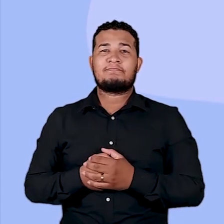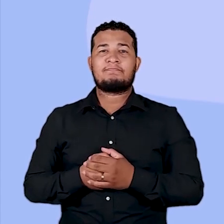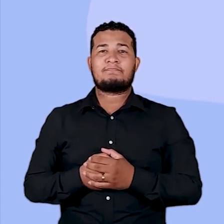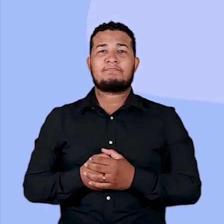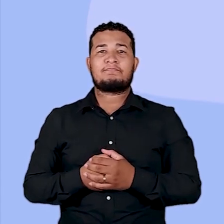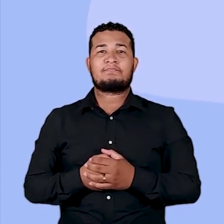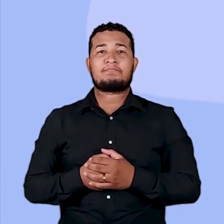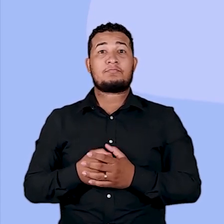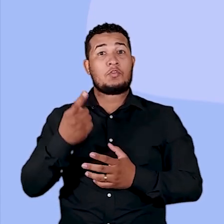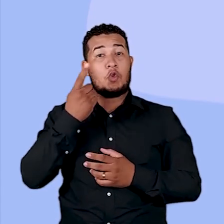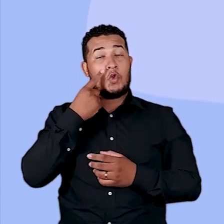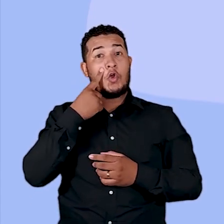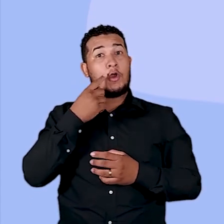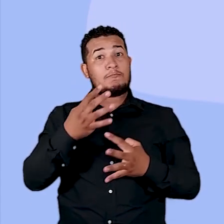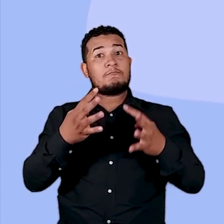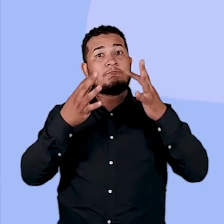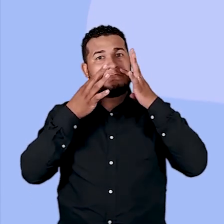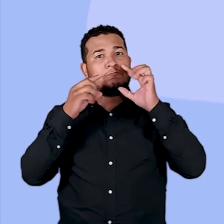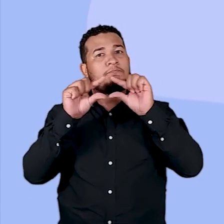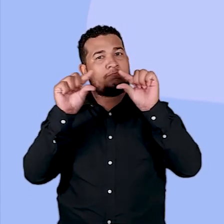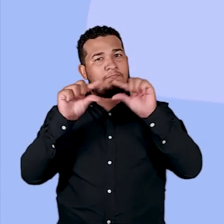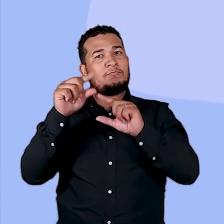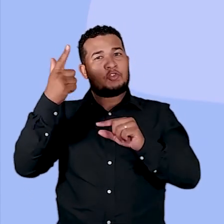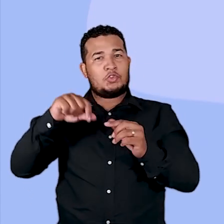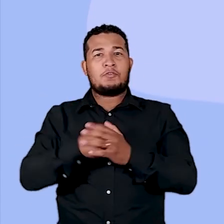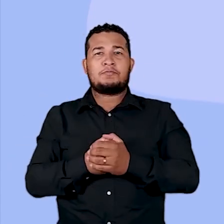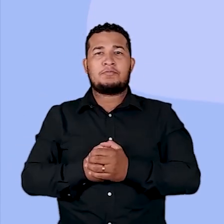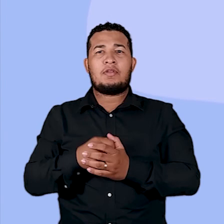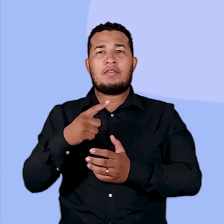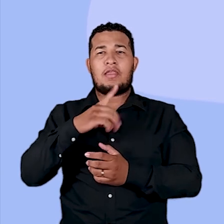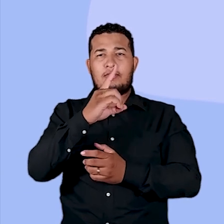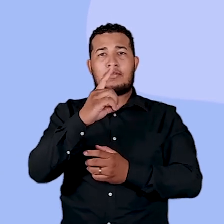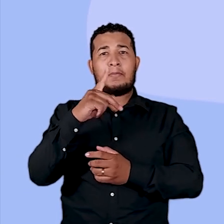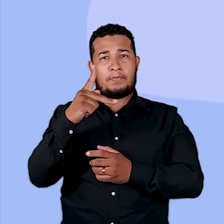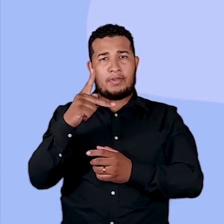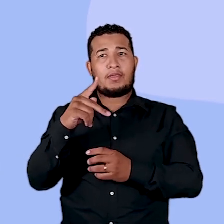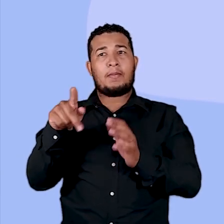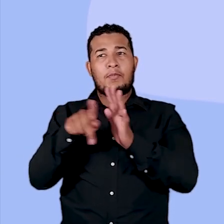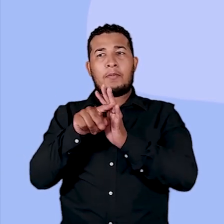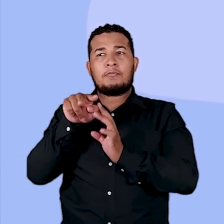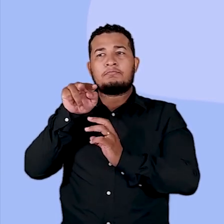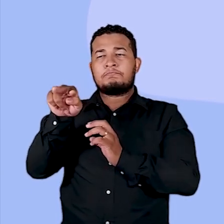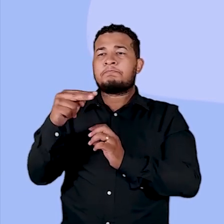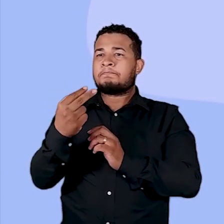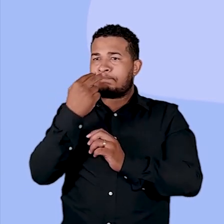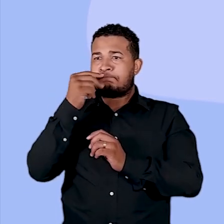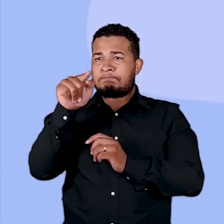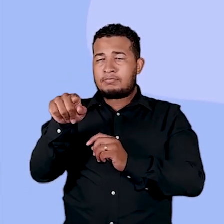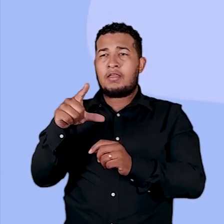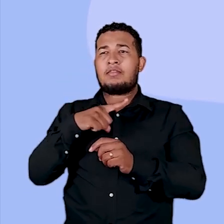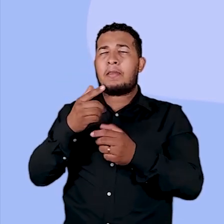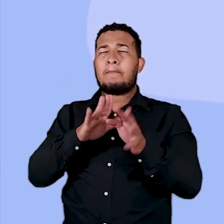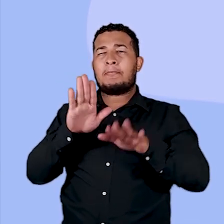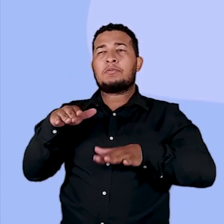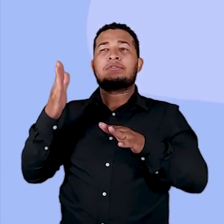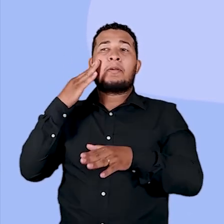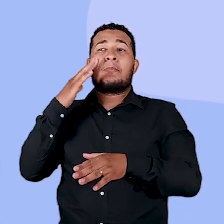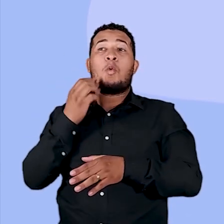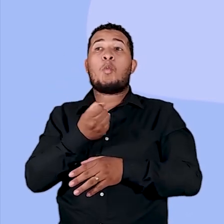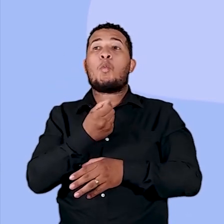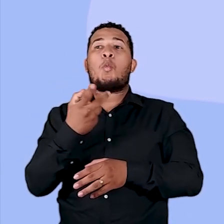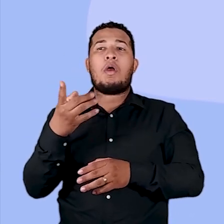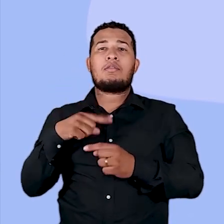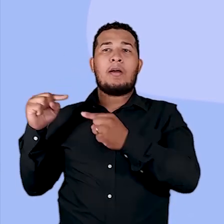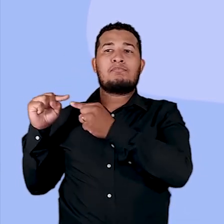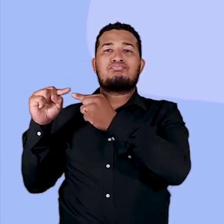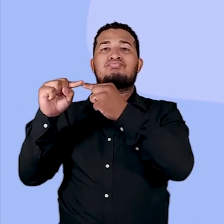ômicas. Ó, mais um textão, lê comigo aí. Aplica-se uma DDP nos terminais de um resistor e mede-se a intensidade de corrente